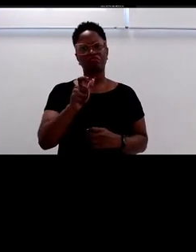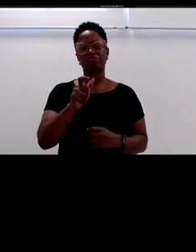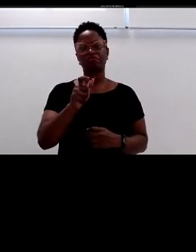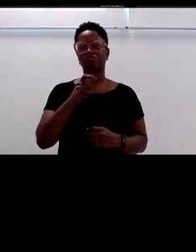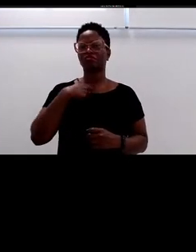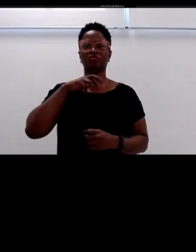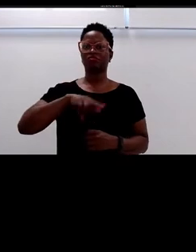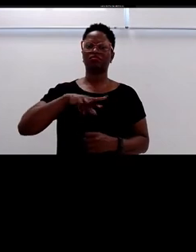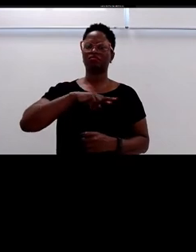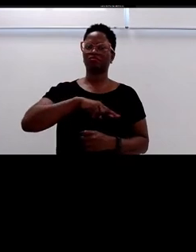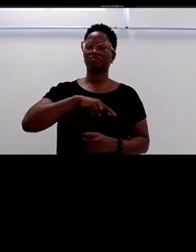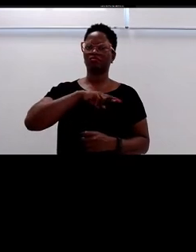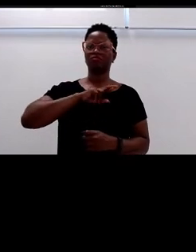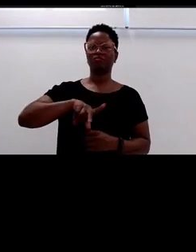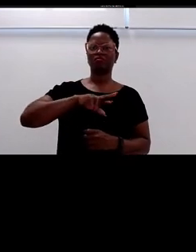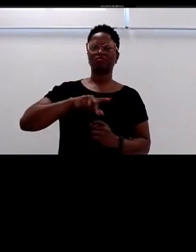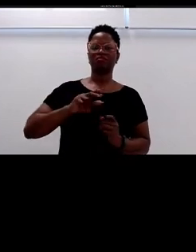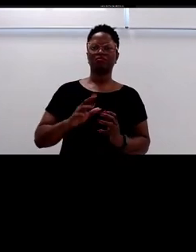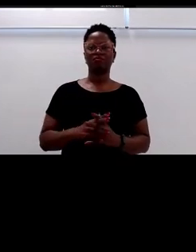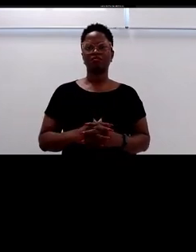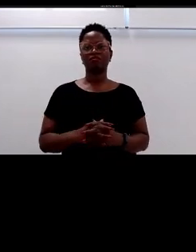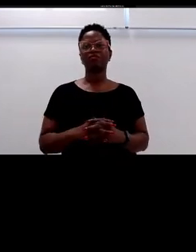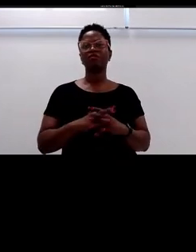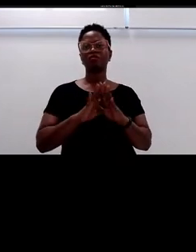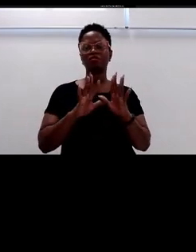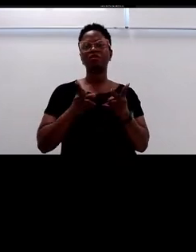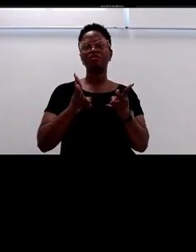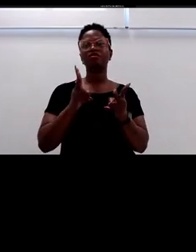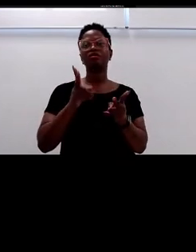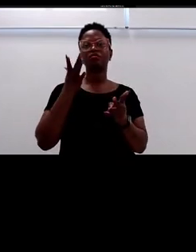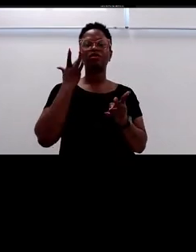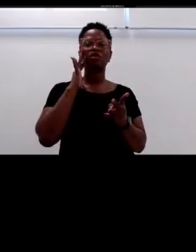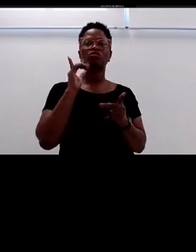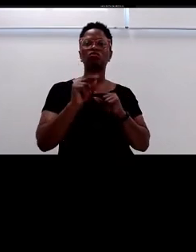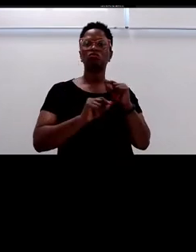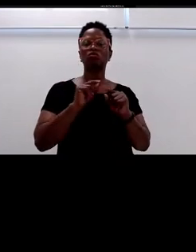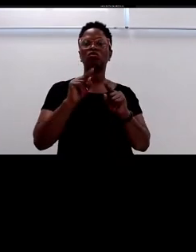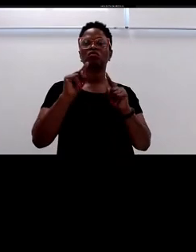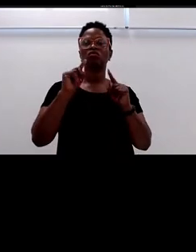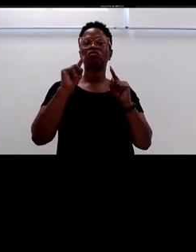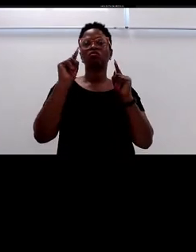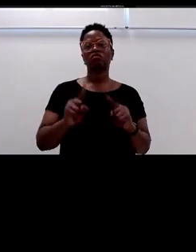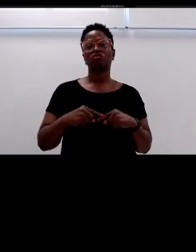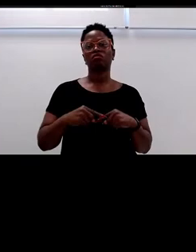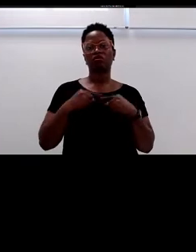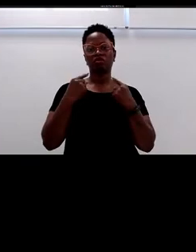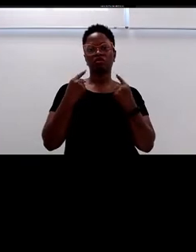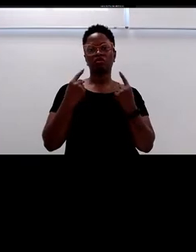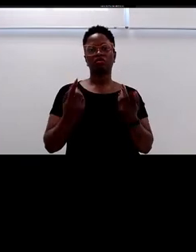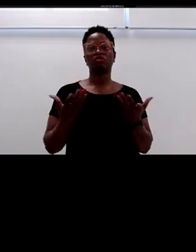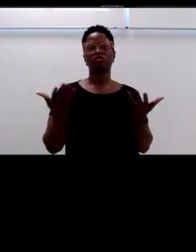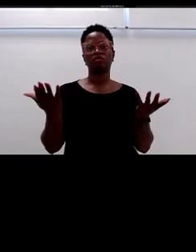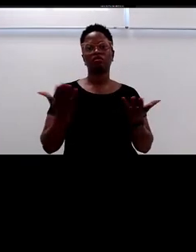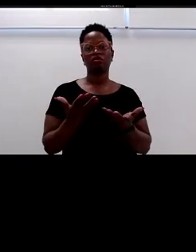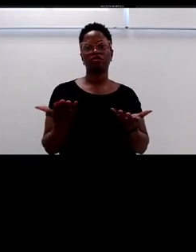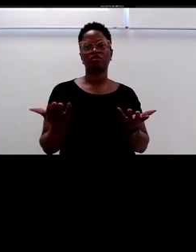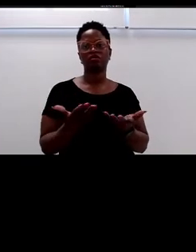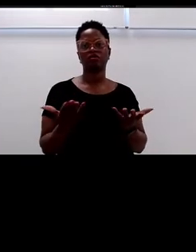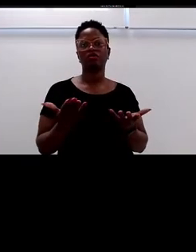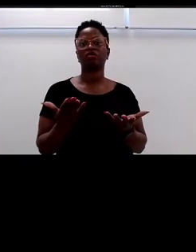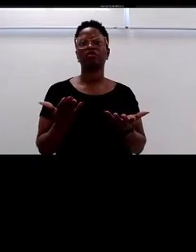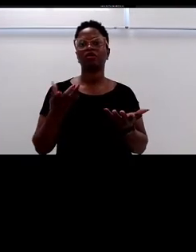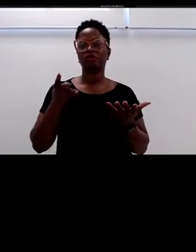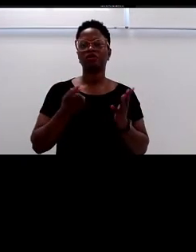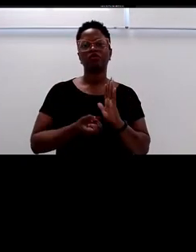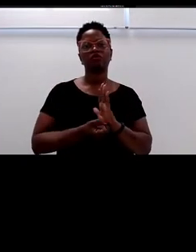assim, mas sempre achei muito... E um desafio, né? Você retratar algo que já foi tantas vezes retratado.